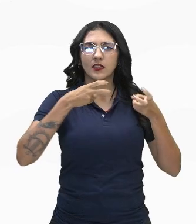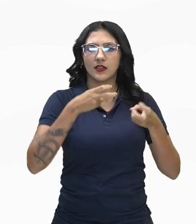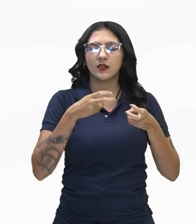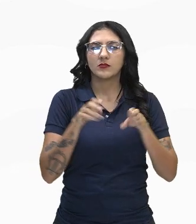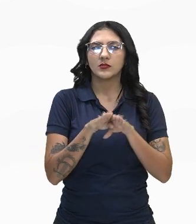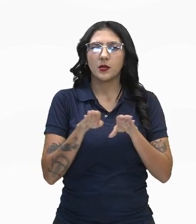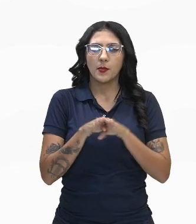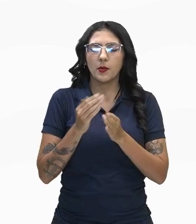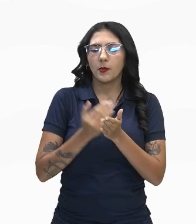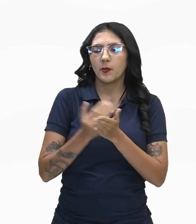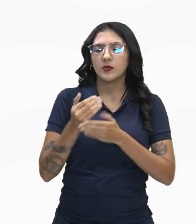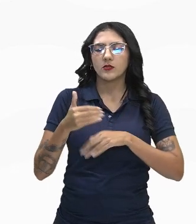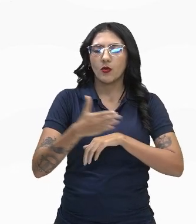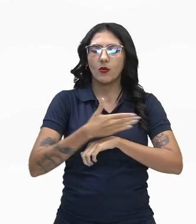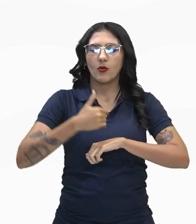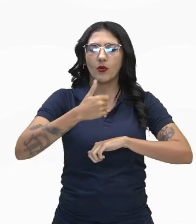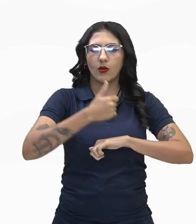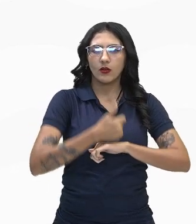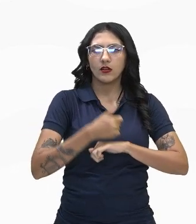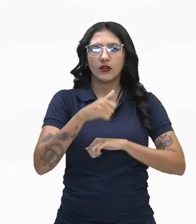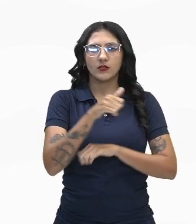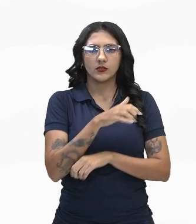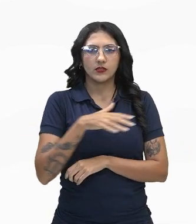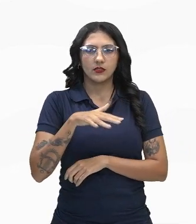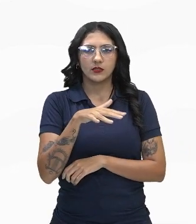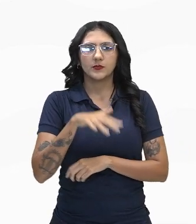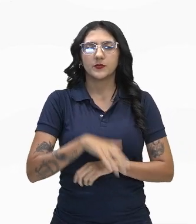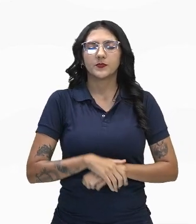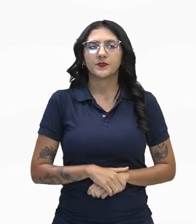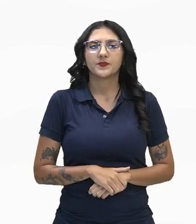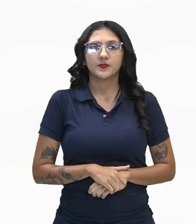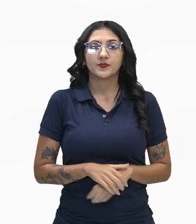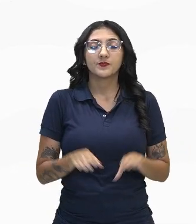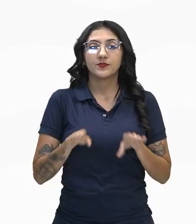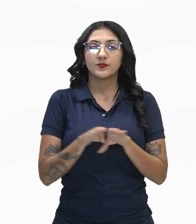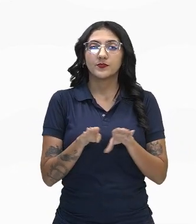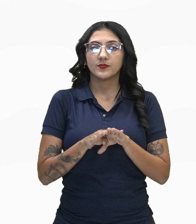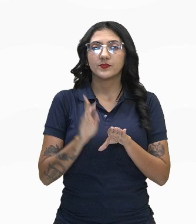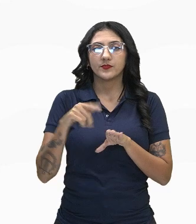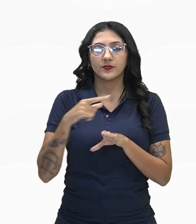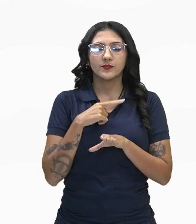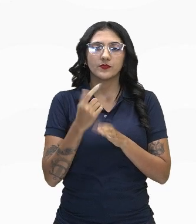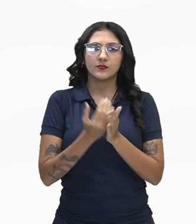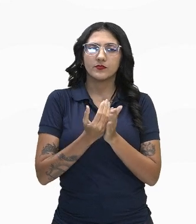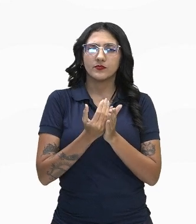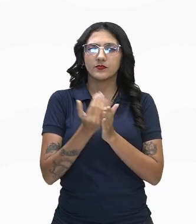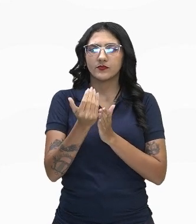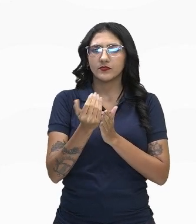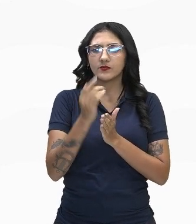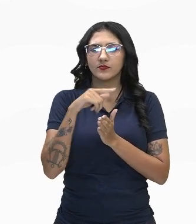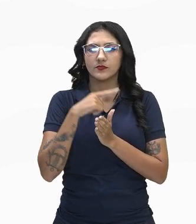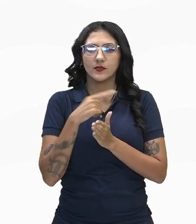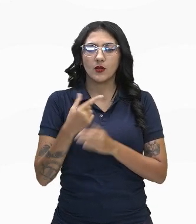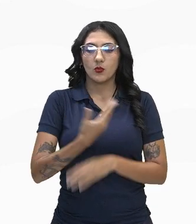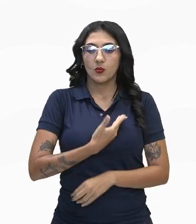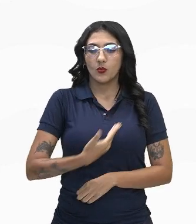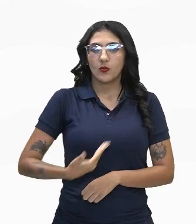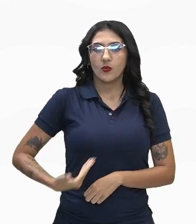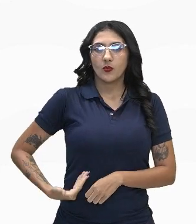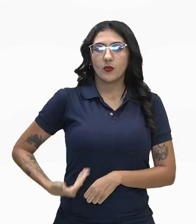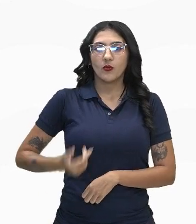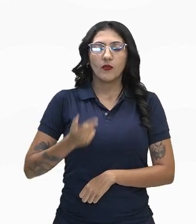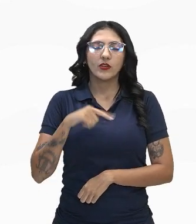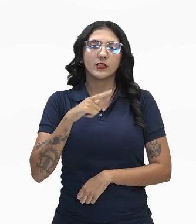de colonização por exploração, e isso, né, acabou fazendo com que o governo ele